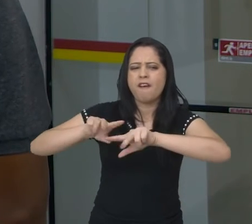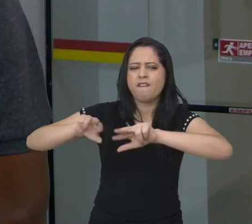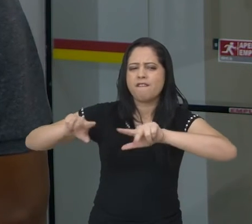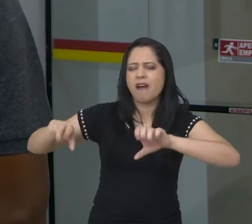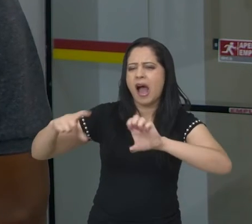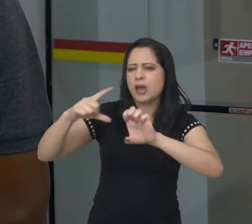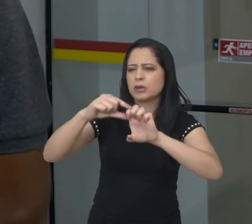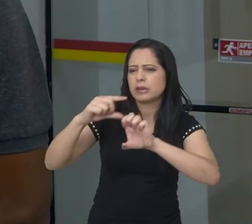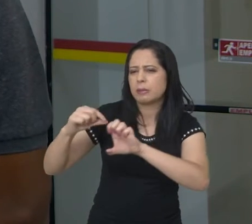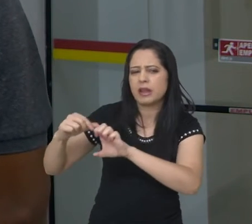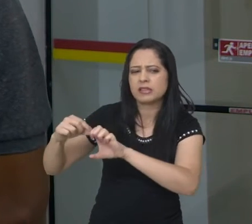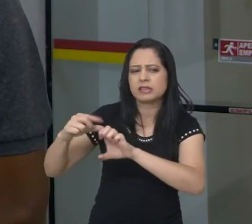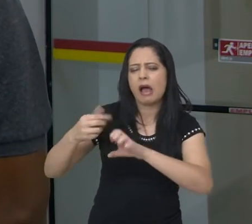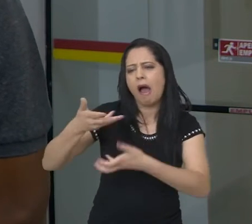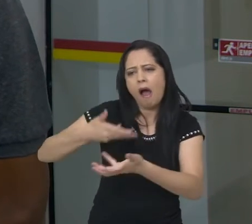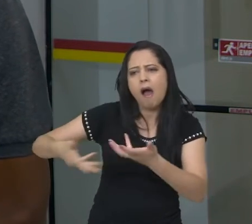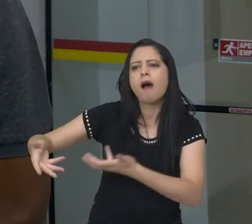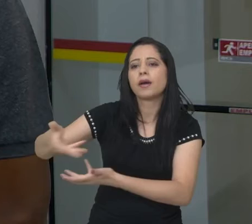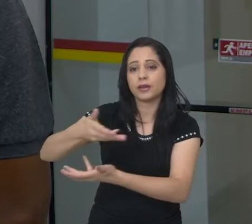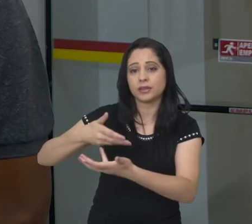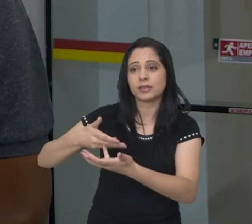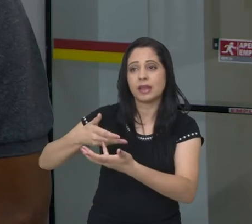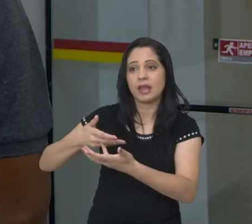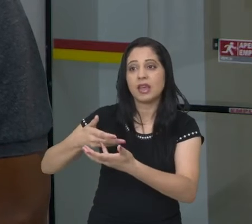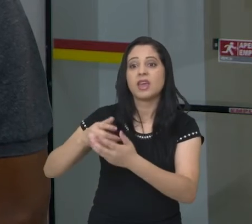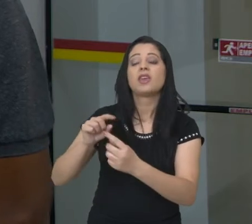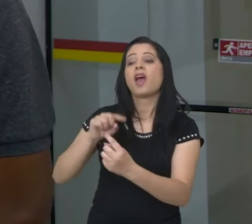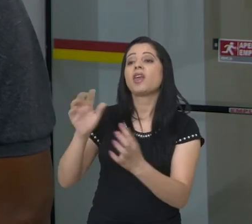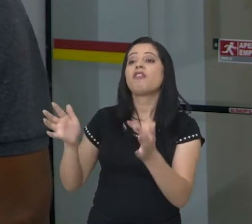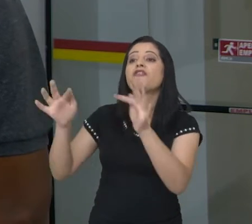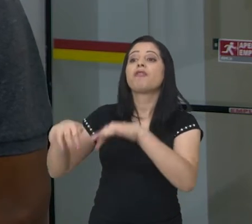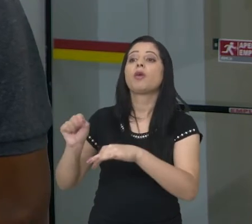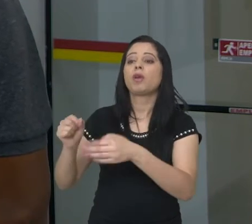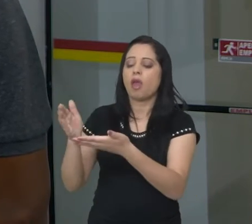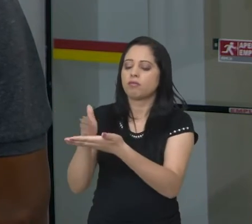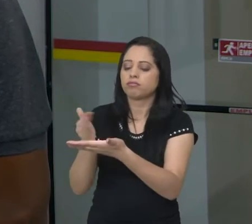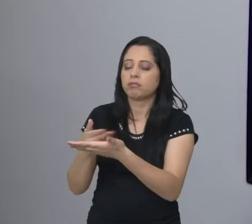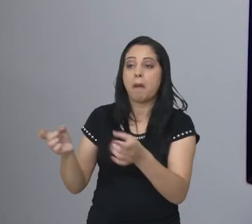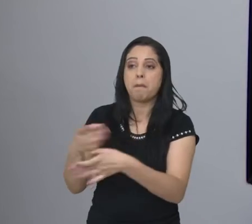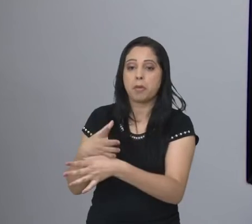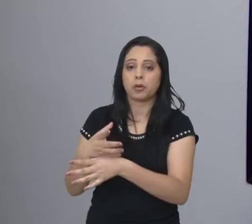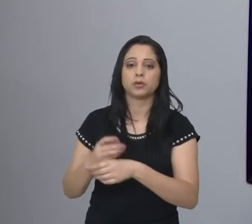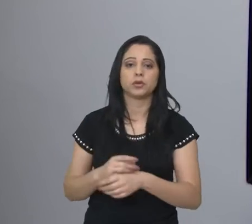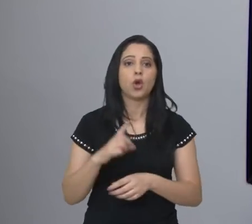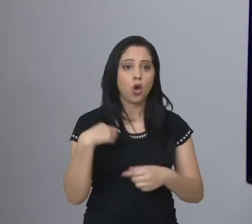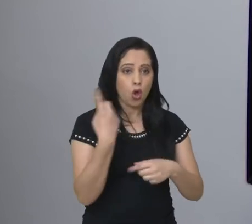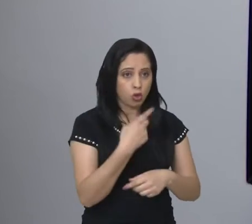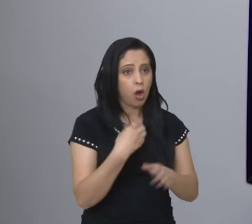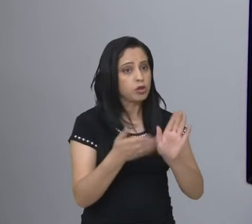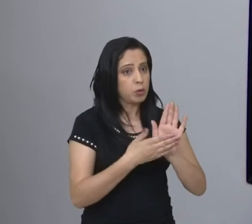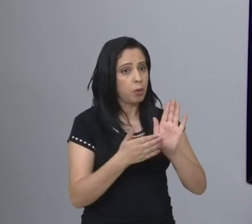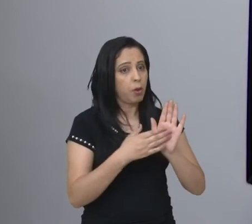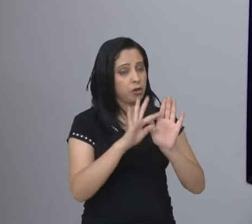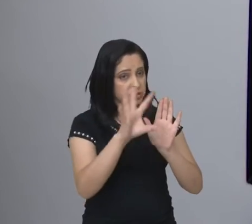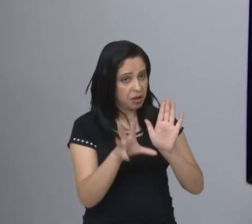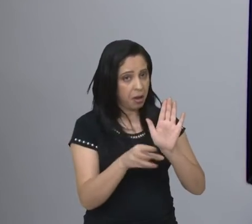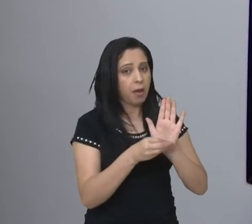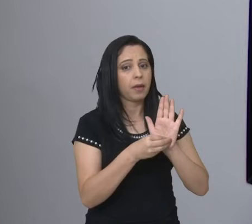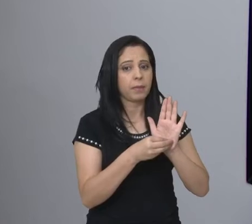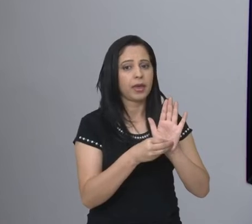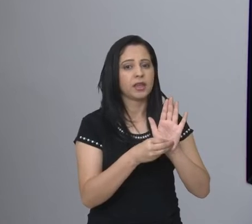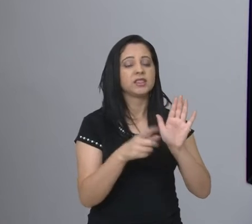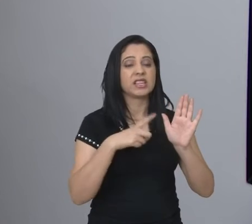vários setores, e com isso chegou a esse projeto que foi votado na Câmara. Nós aqui propomos algumas